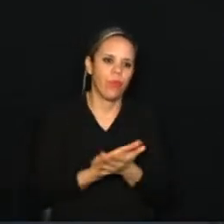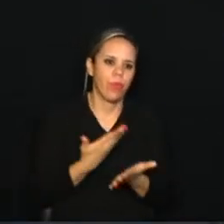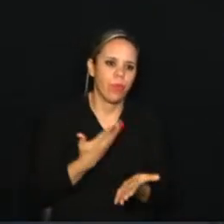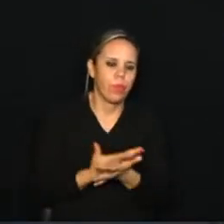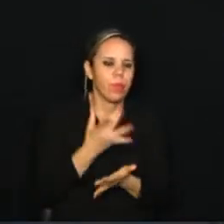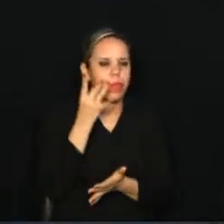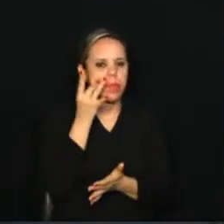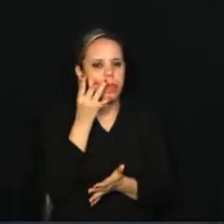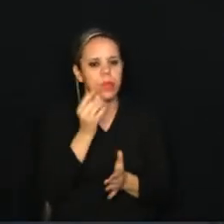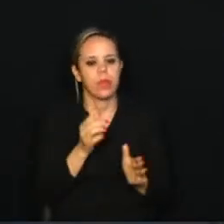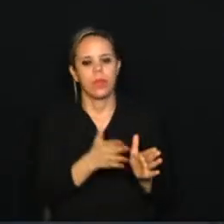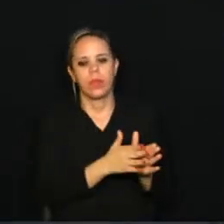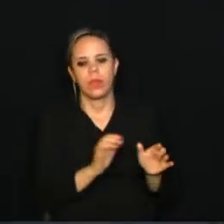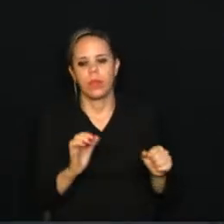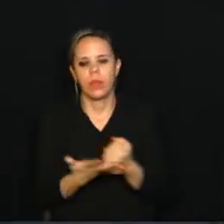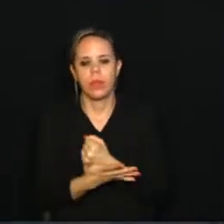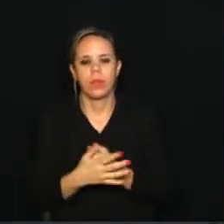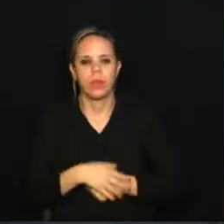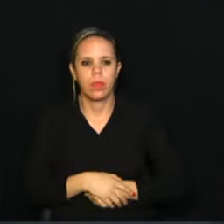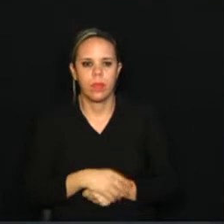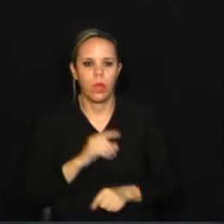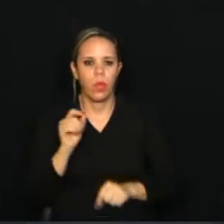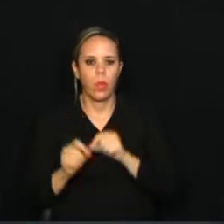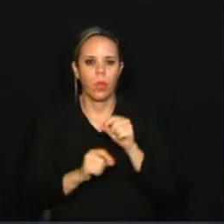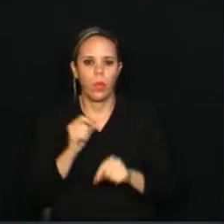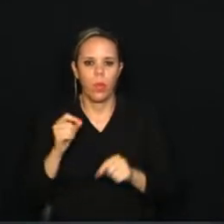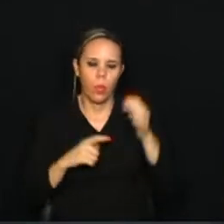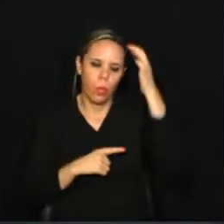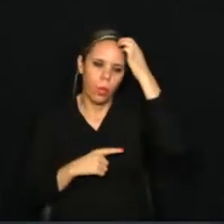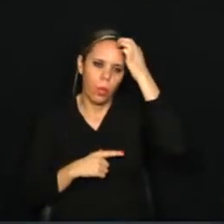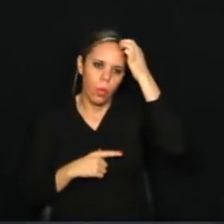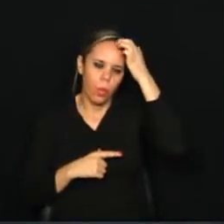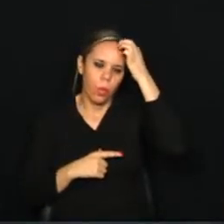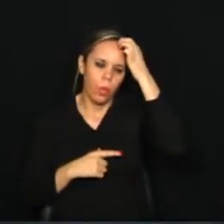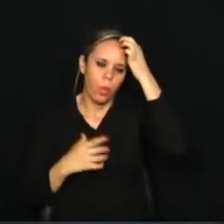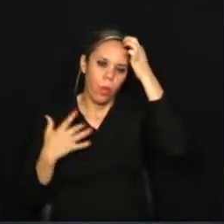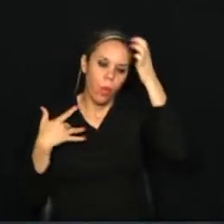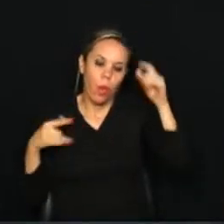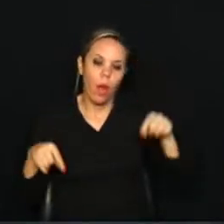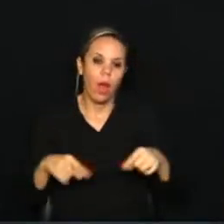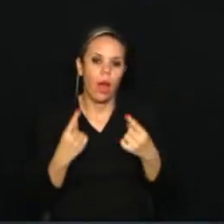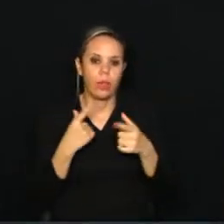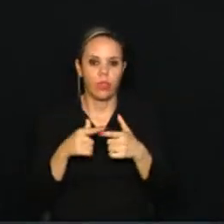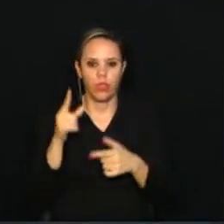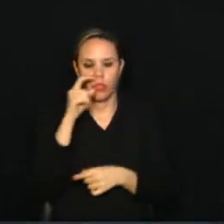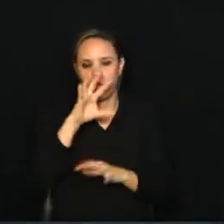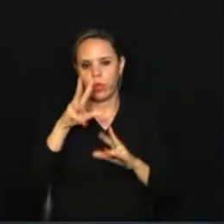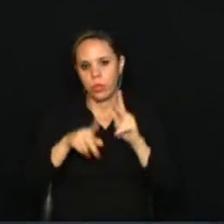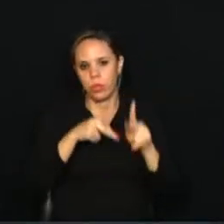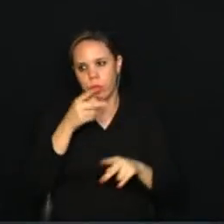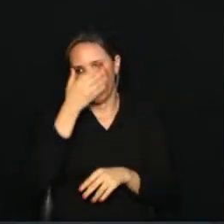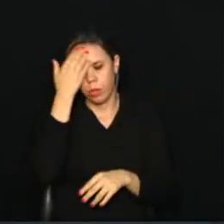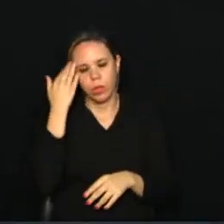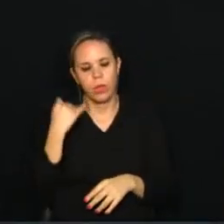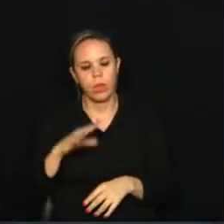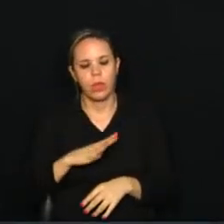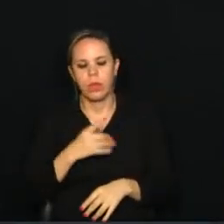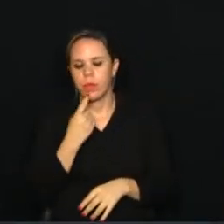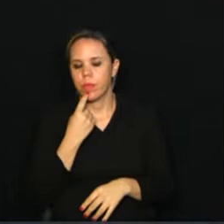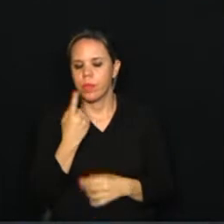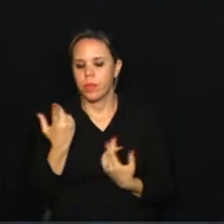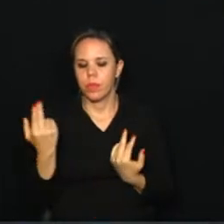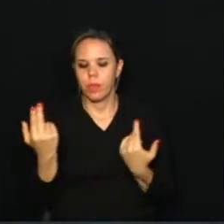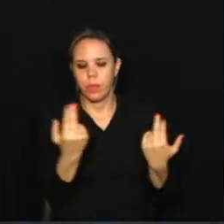período da pandemia, o que tem sido, acho que, um grande desafio aí para todos os municípios, e Campinas não